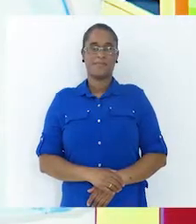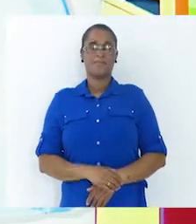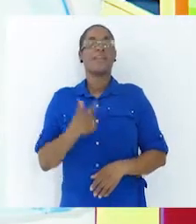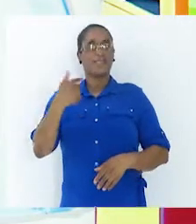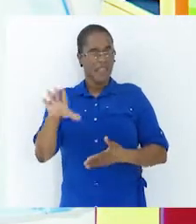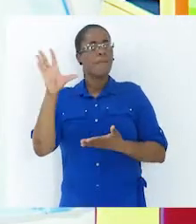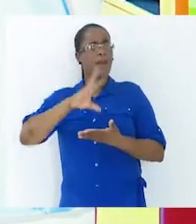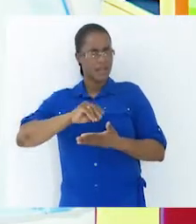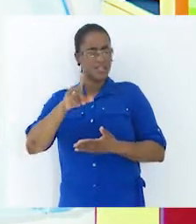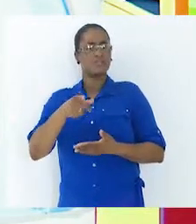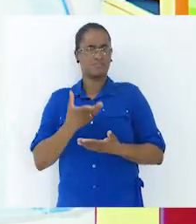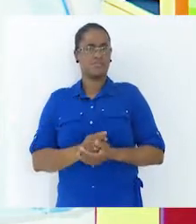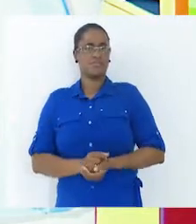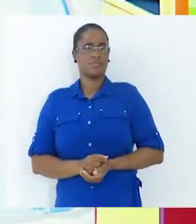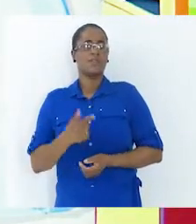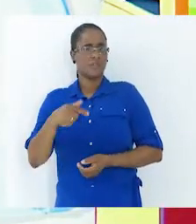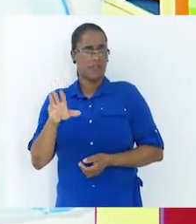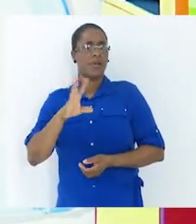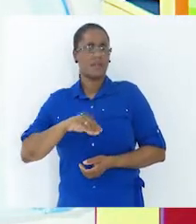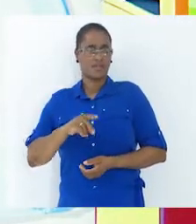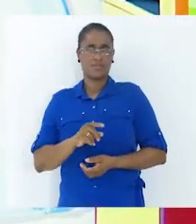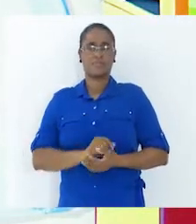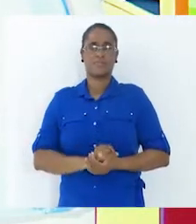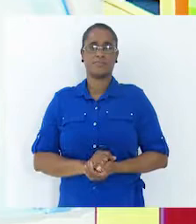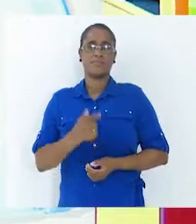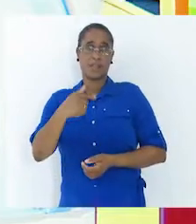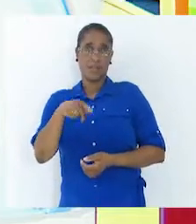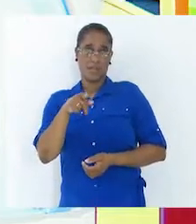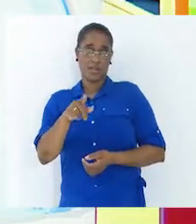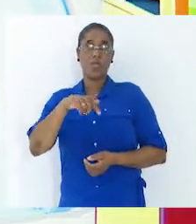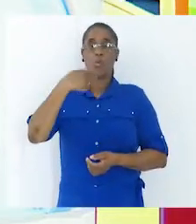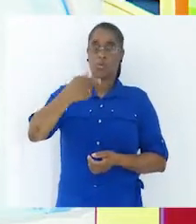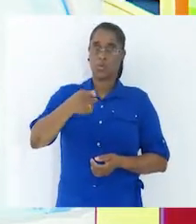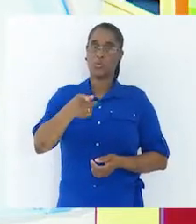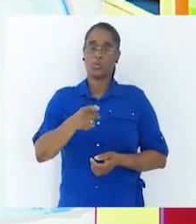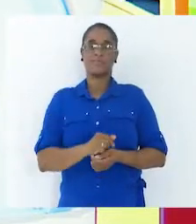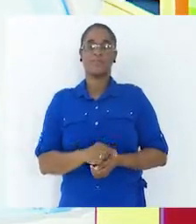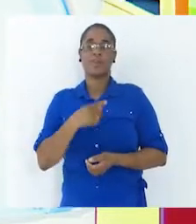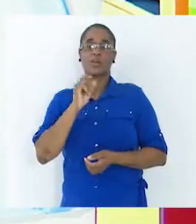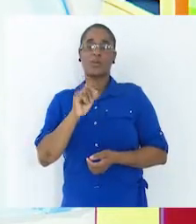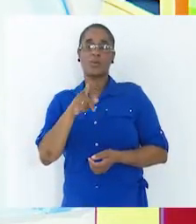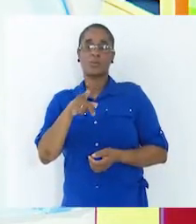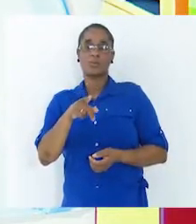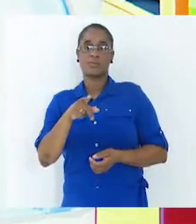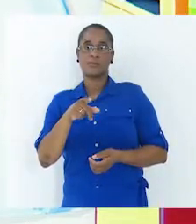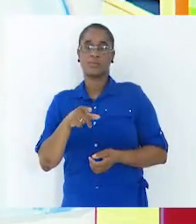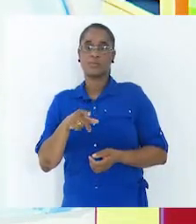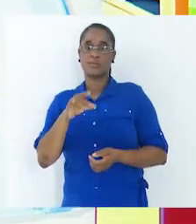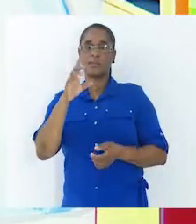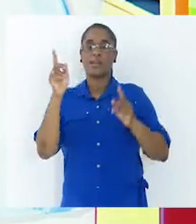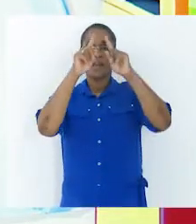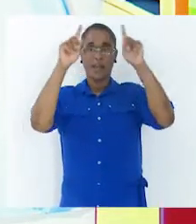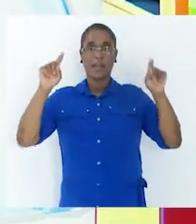Há mais ainda, portanto, temos mais. Temos aqui um outro, que é o